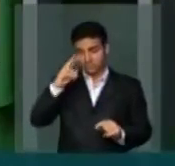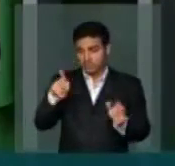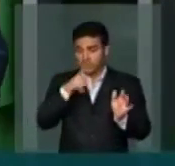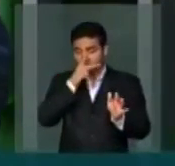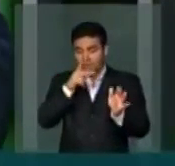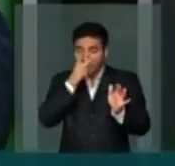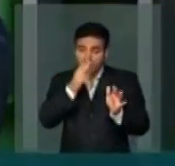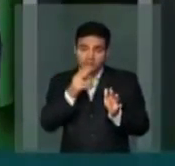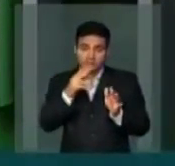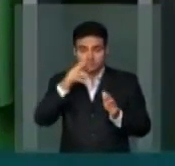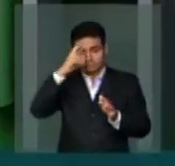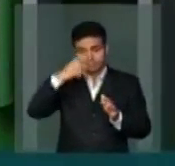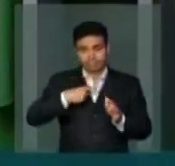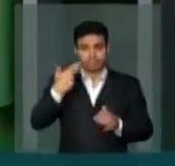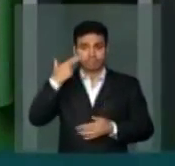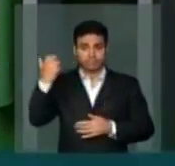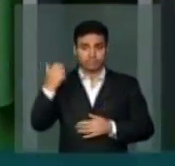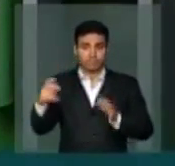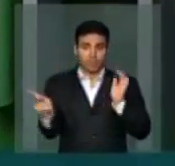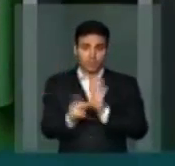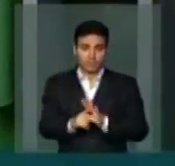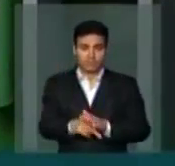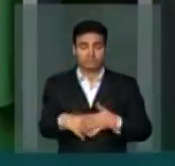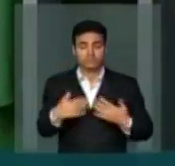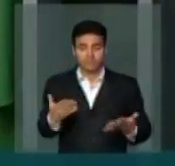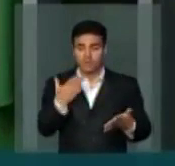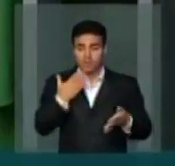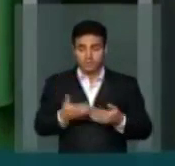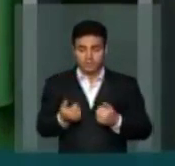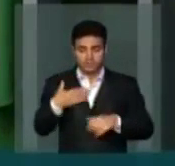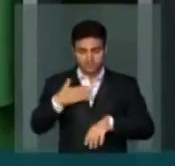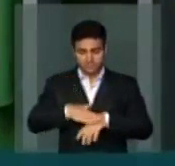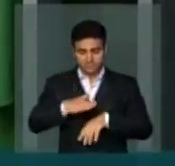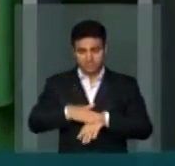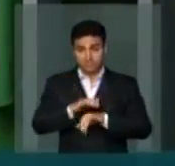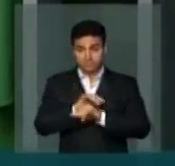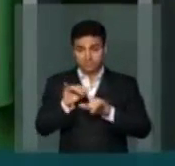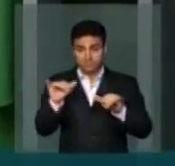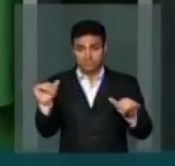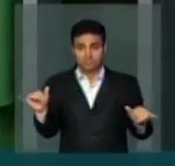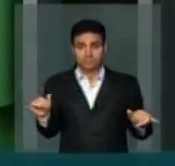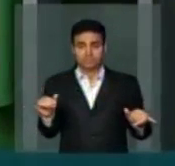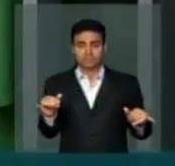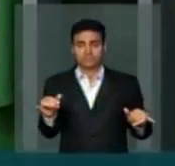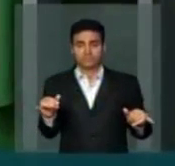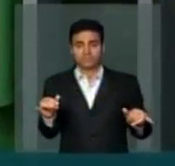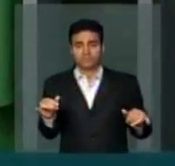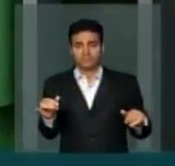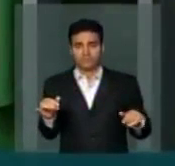coletivo. Assim, também solicito que este pronunciamento seja divulgado pelos